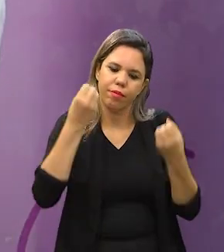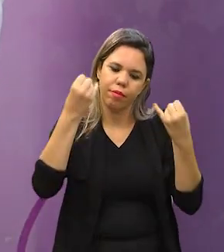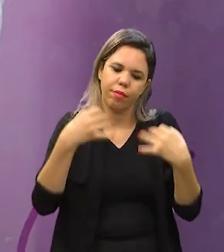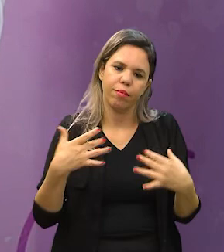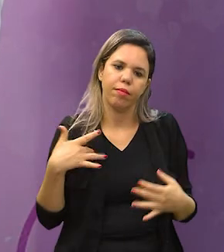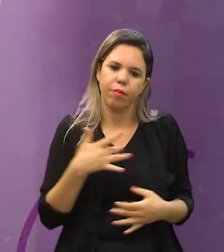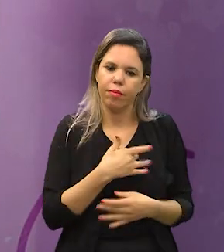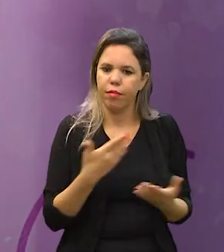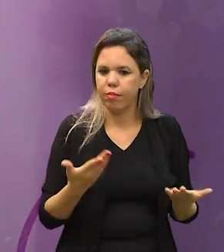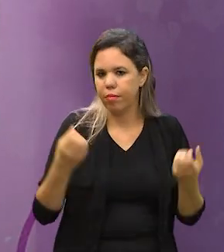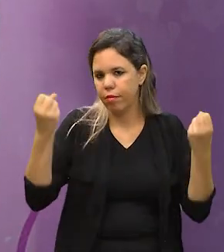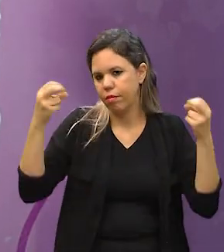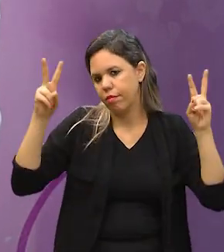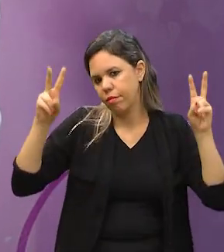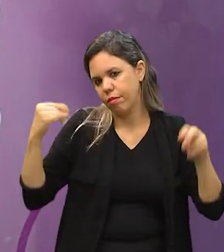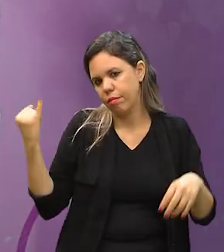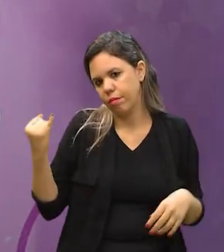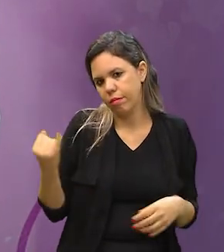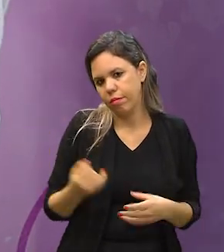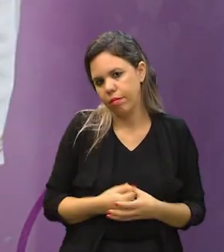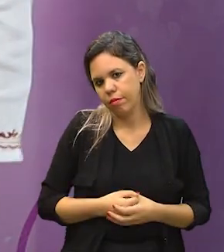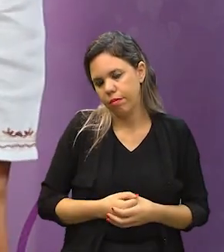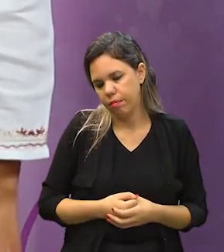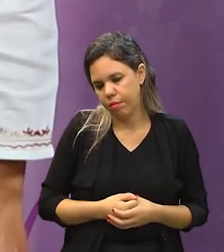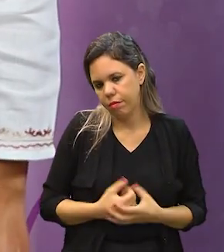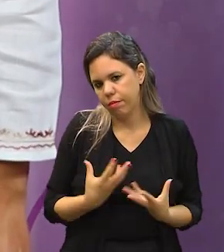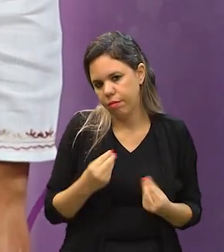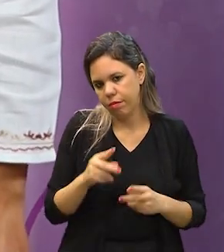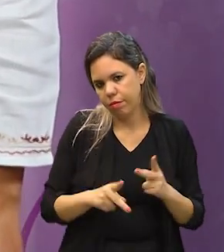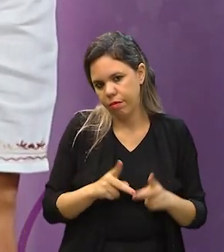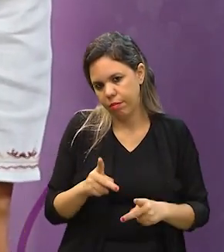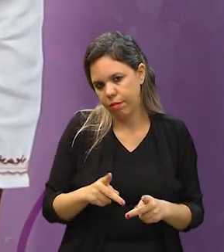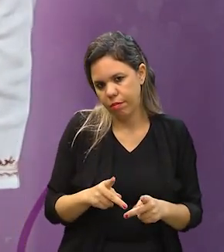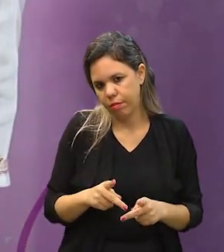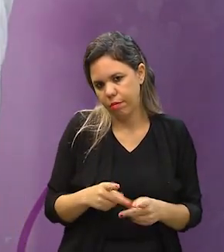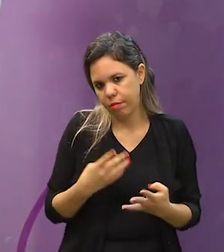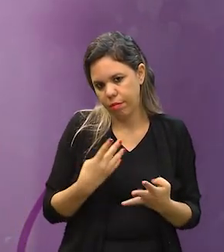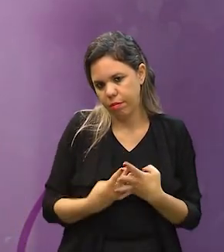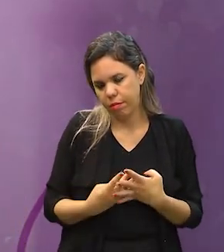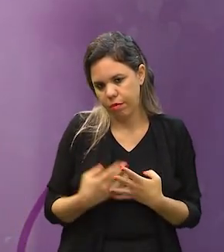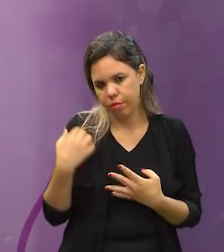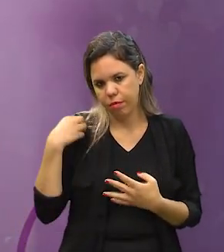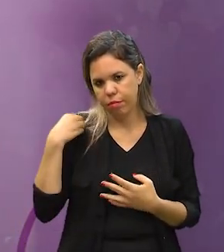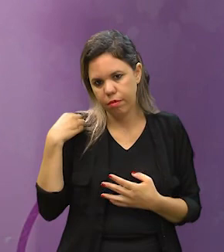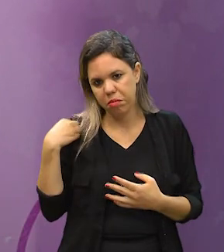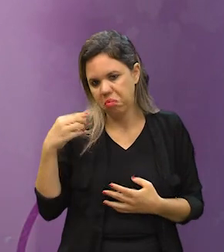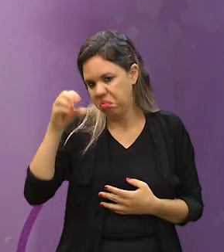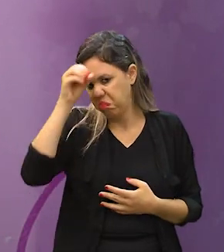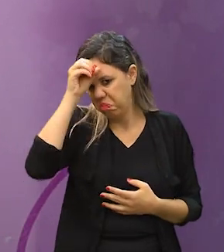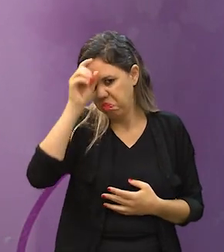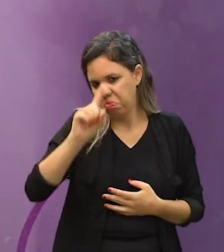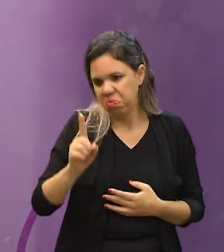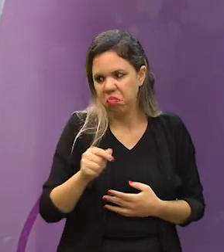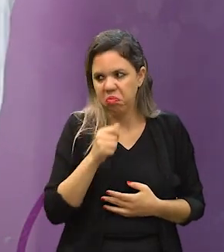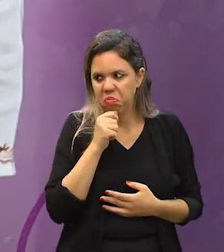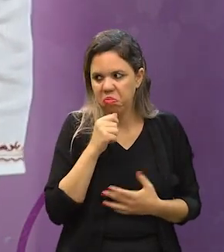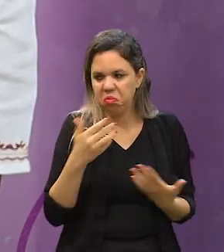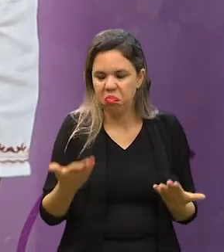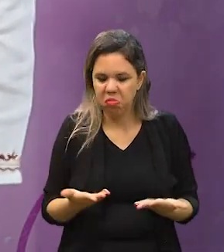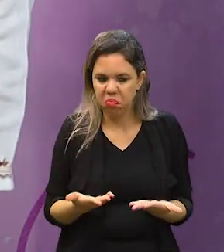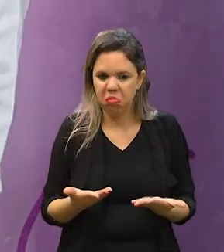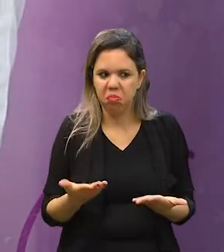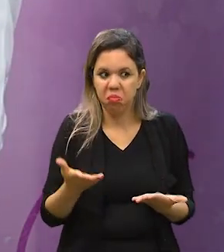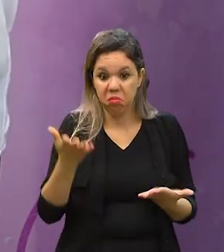Saúde Agora, explicar esse tema tão importante que muita gente, eu confesso que acho que não sabia, né? E agora